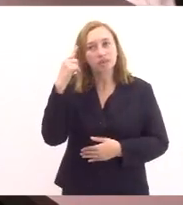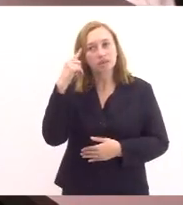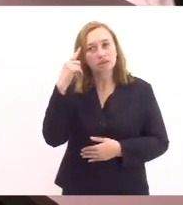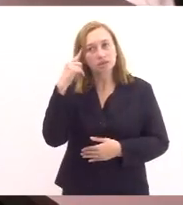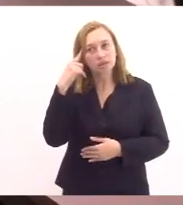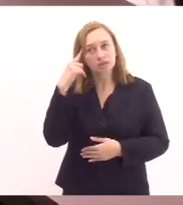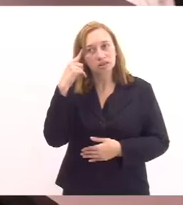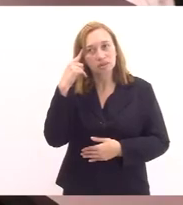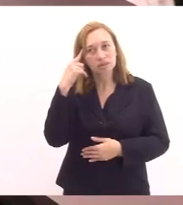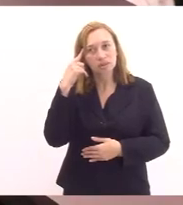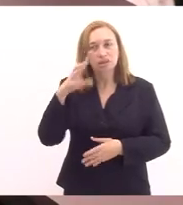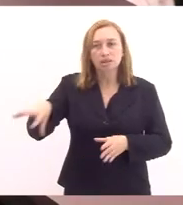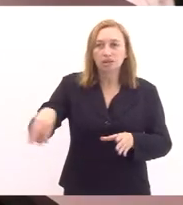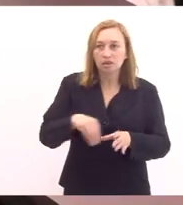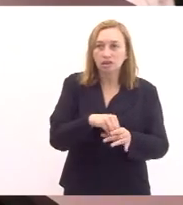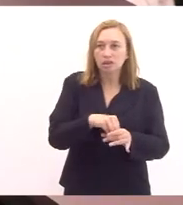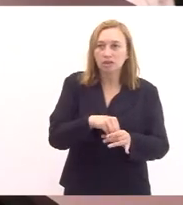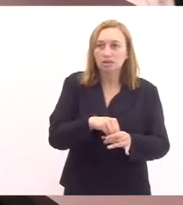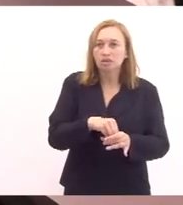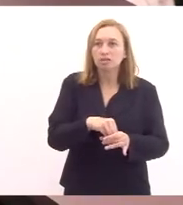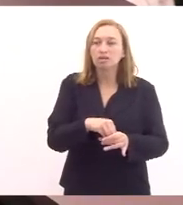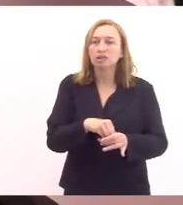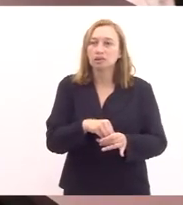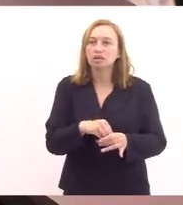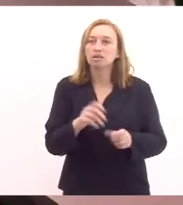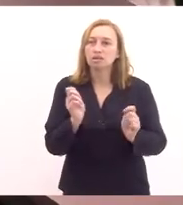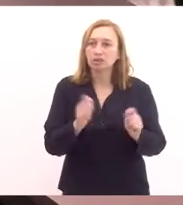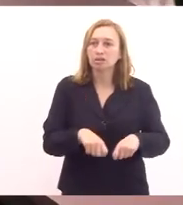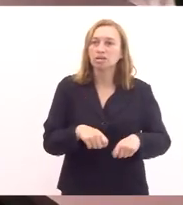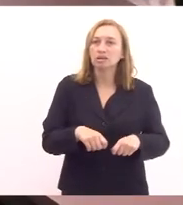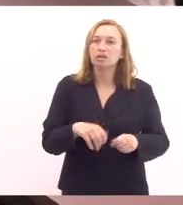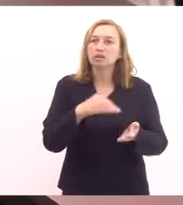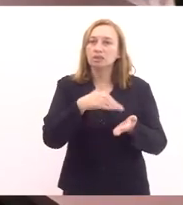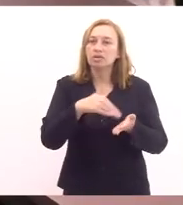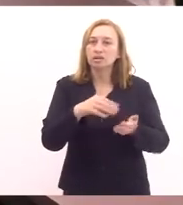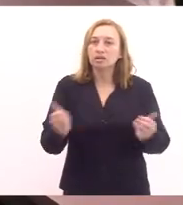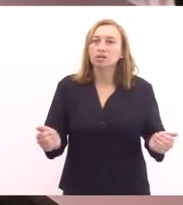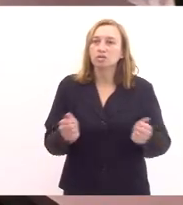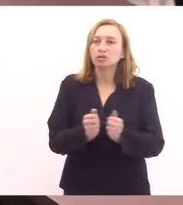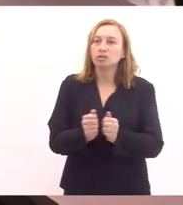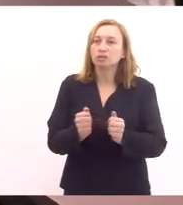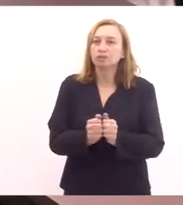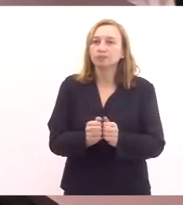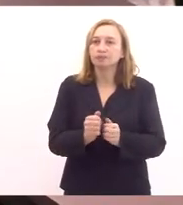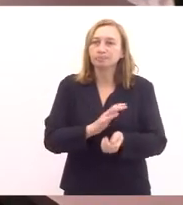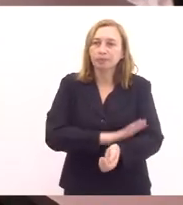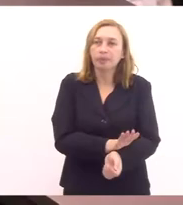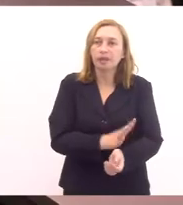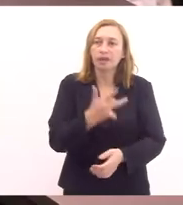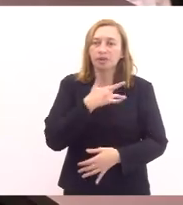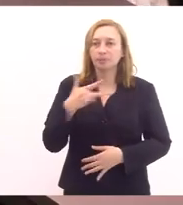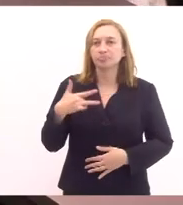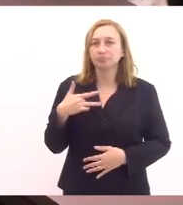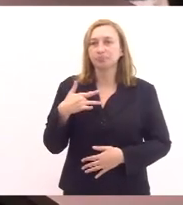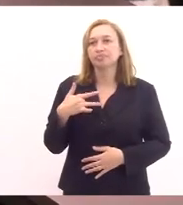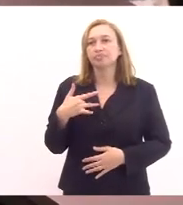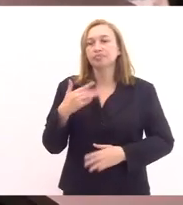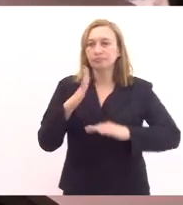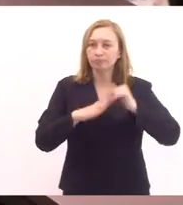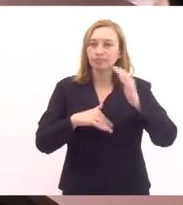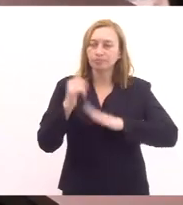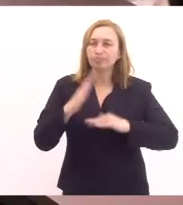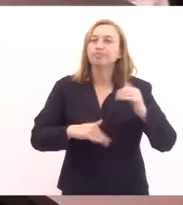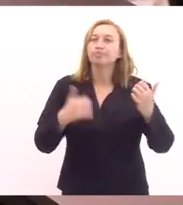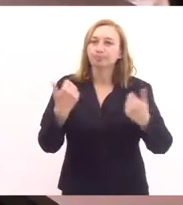e a gente incluir nas nossas de capacitações contar com a secretaria com todo mundo aqui o racismo em saúde porque esses profissionais